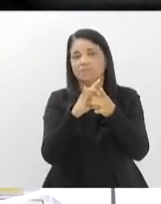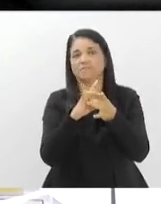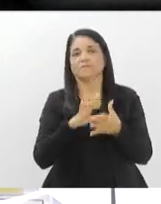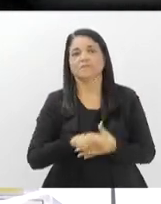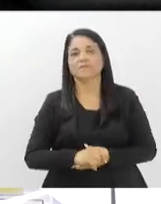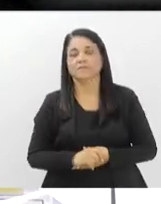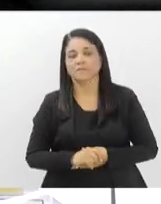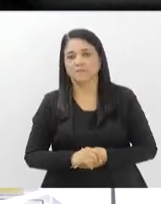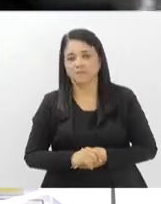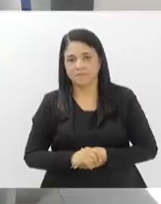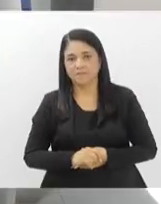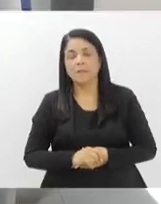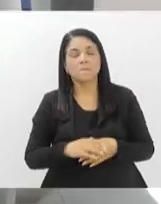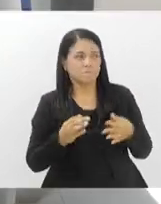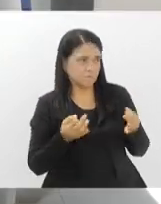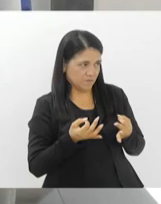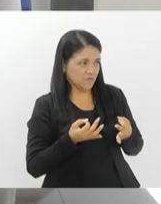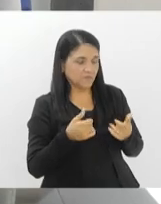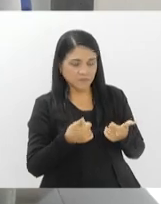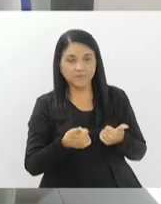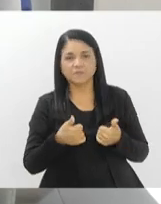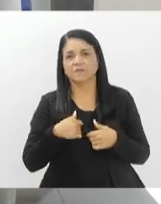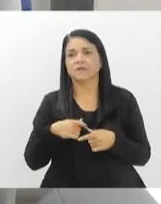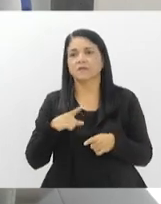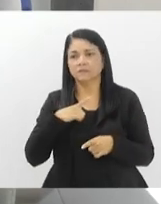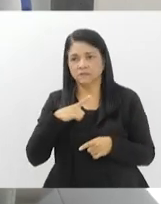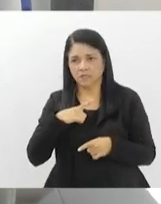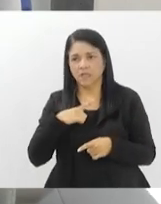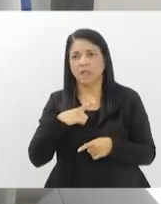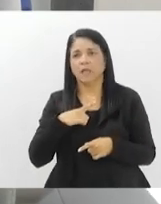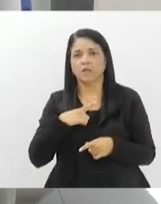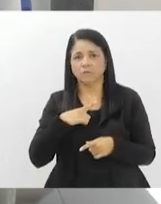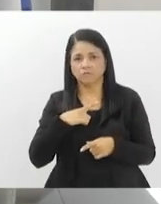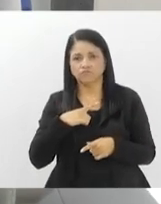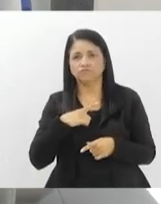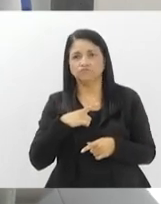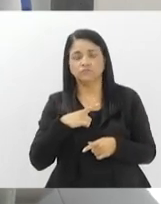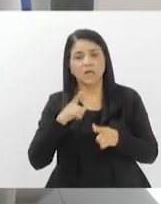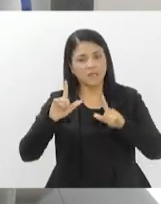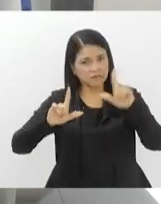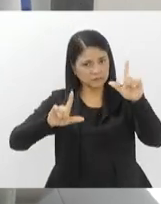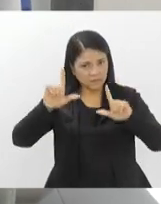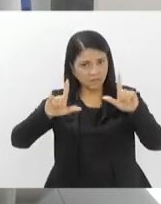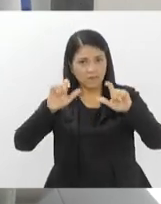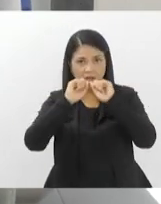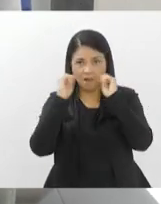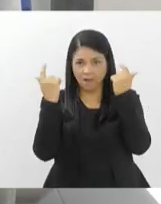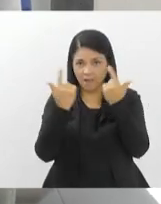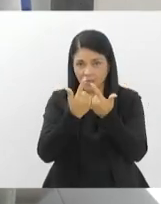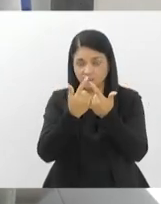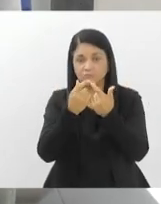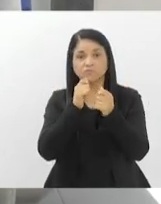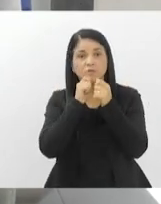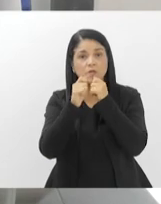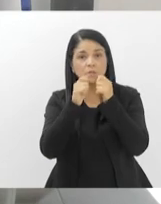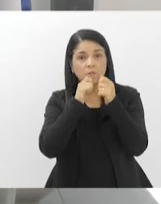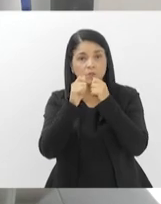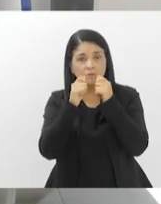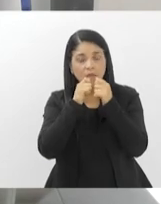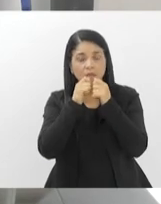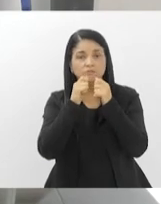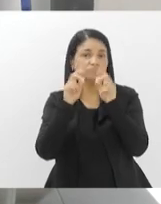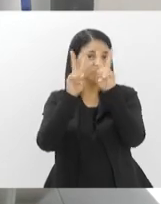resolvido. Perfeito. Isso tem muita gente, escuto, até assisti na própria TV Alerj uma reportagem a